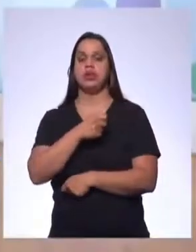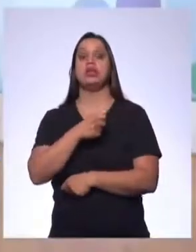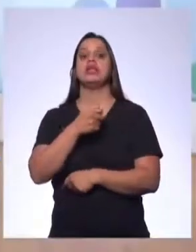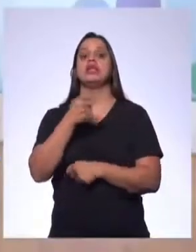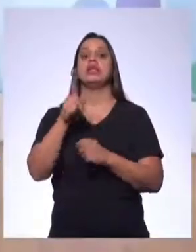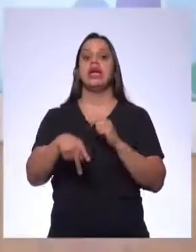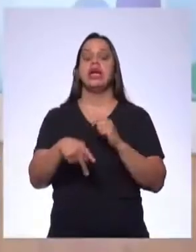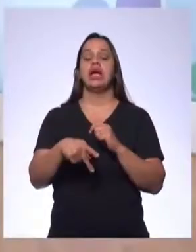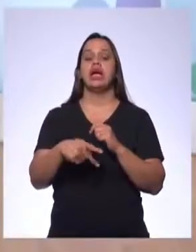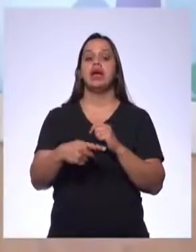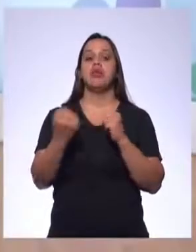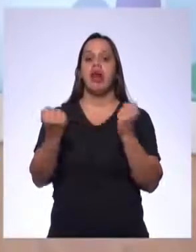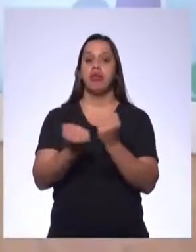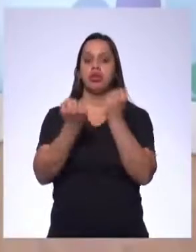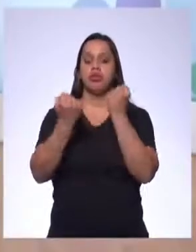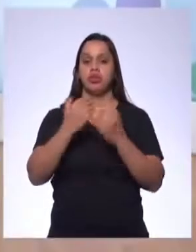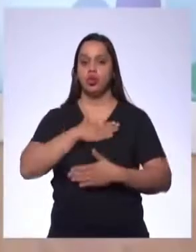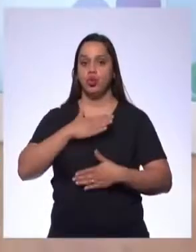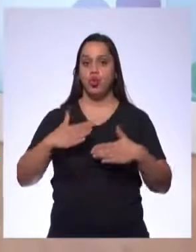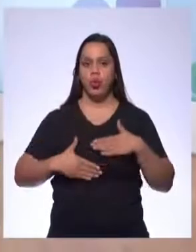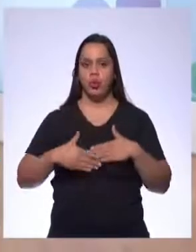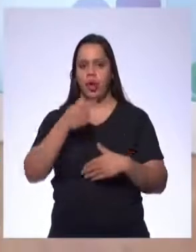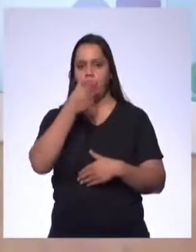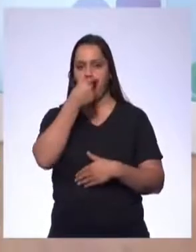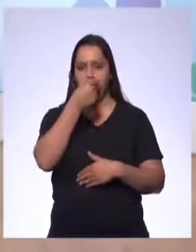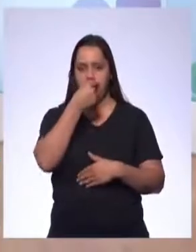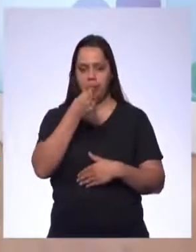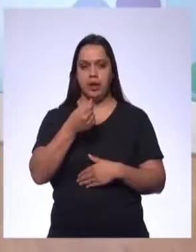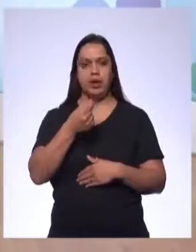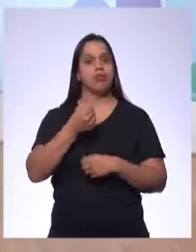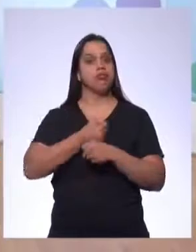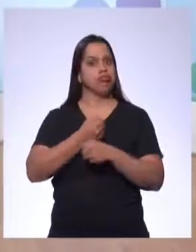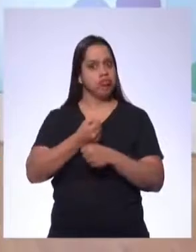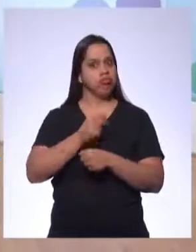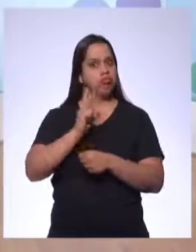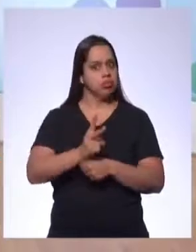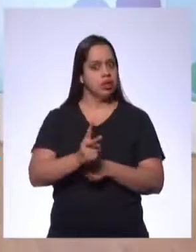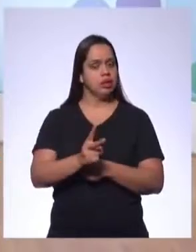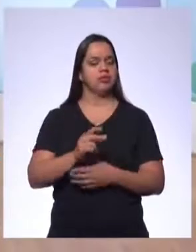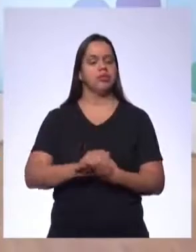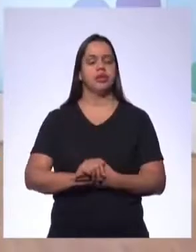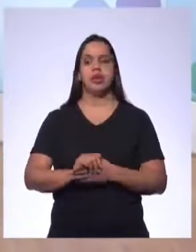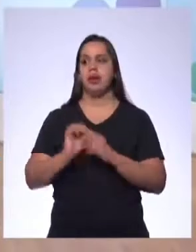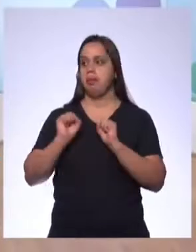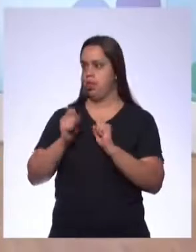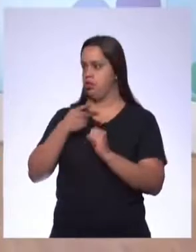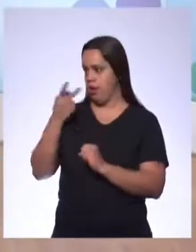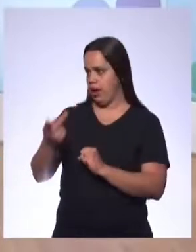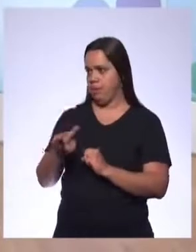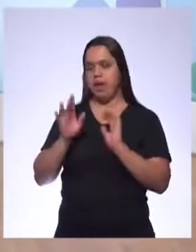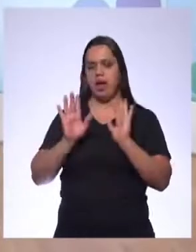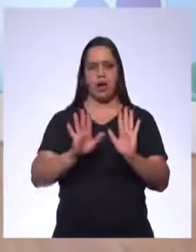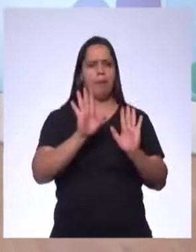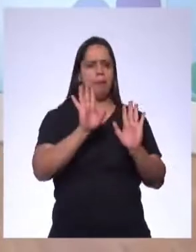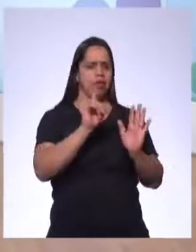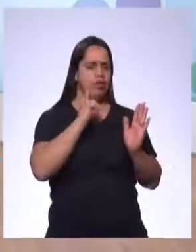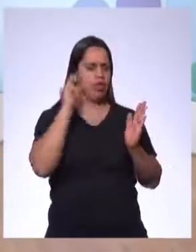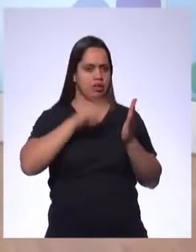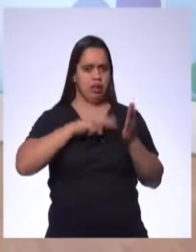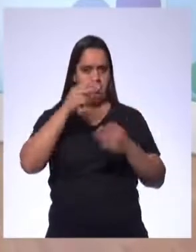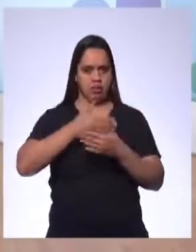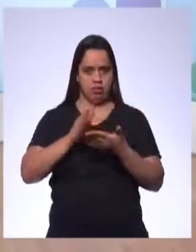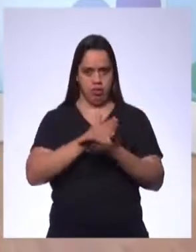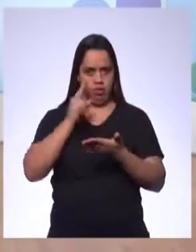incluir no comentário. Quero falar, não deixa eu esquecer. Posso falar já? Deixa eu ver se tem mais alguma coisa que eu separei aqui, professor.